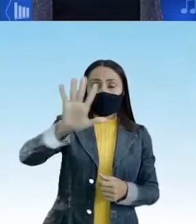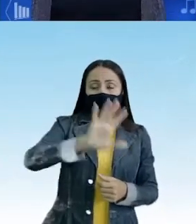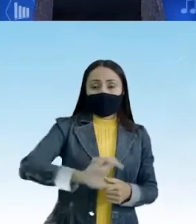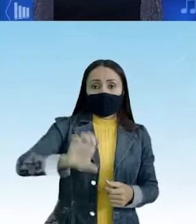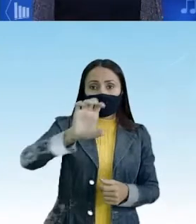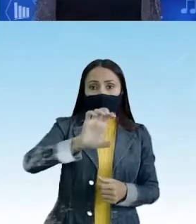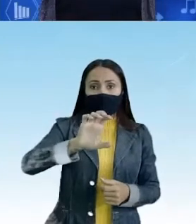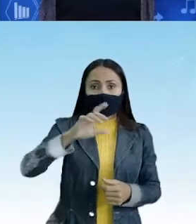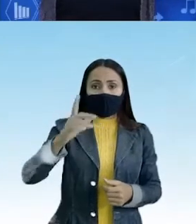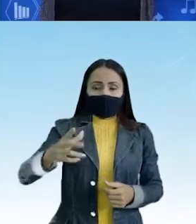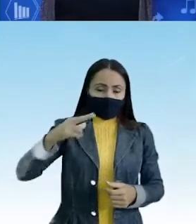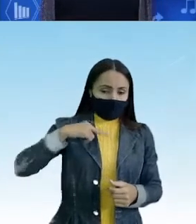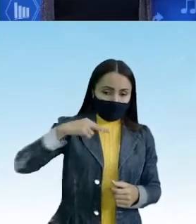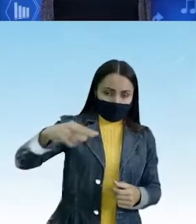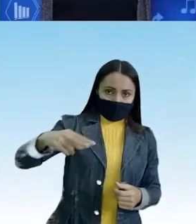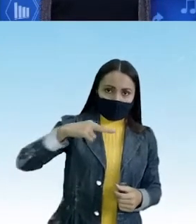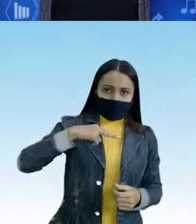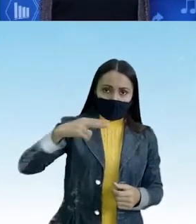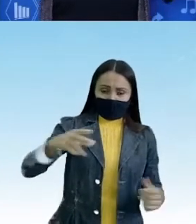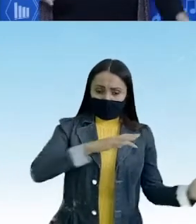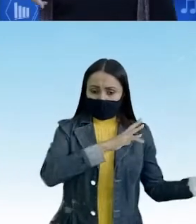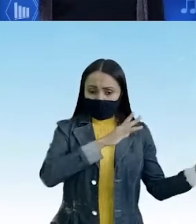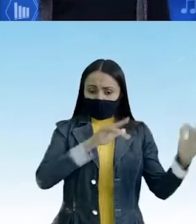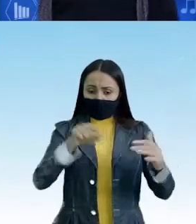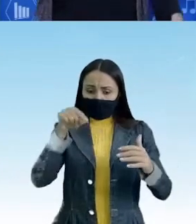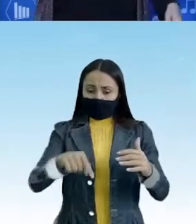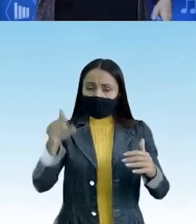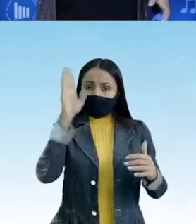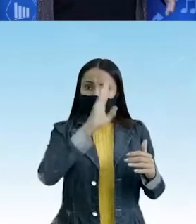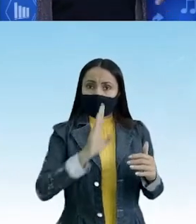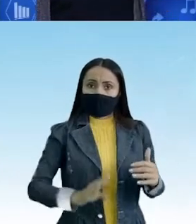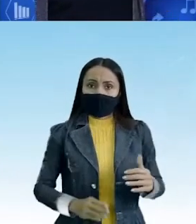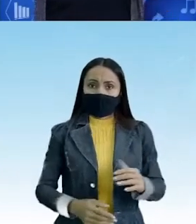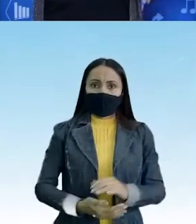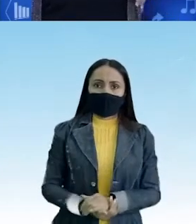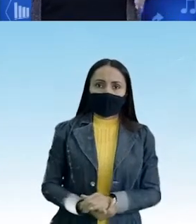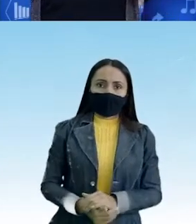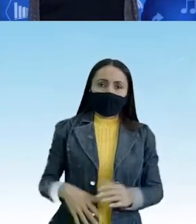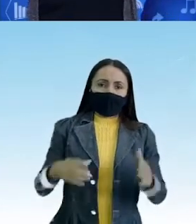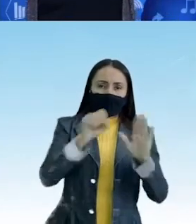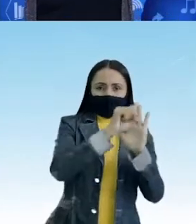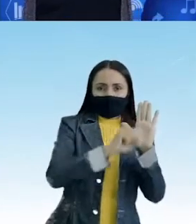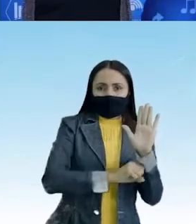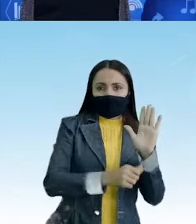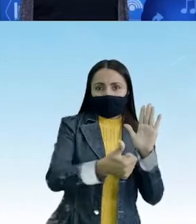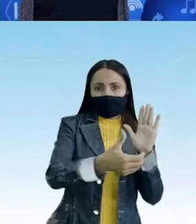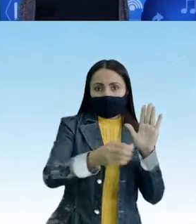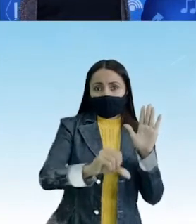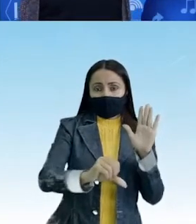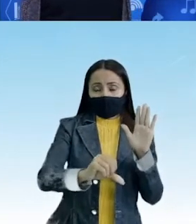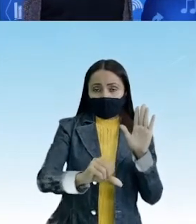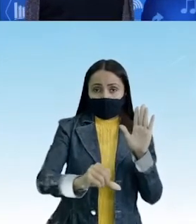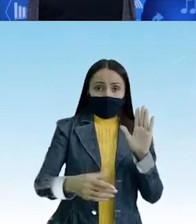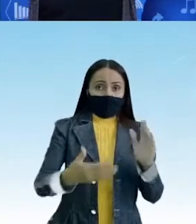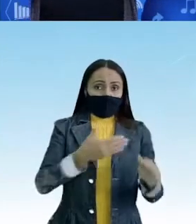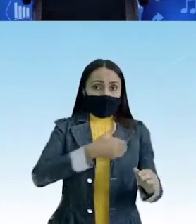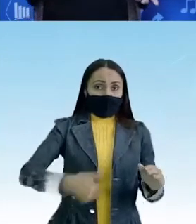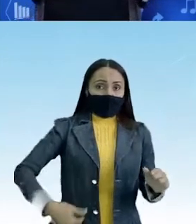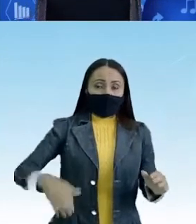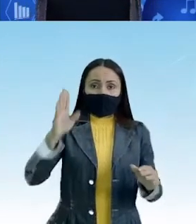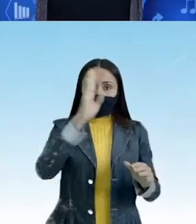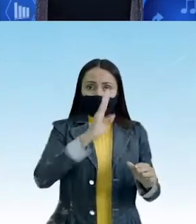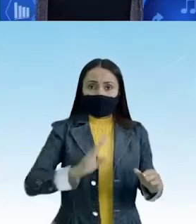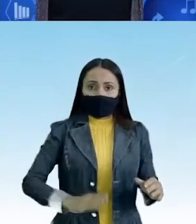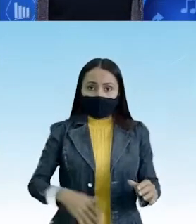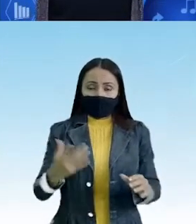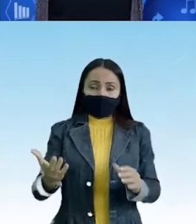né? De imediato, contato imediato. Mas lá por volta do século XIX, o governo brasileiro ele promoveu uma entrada de um